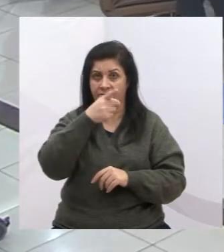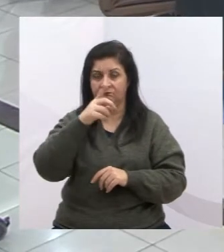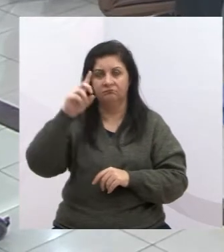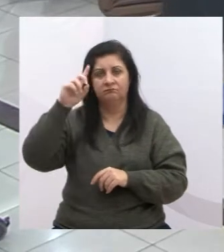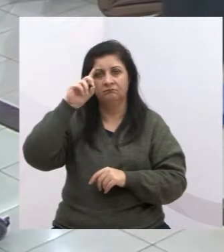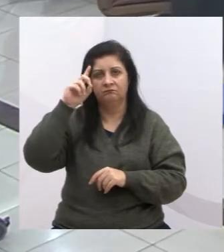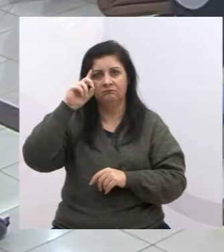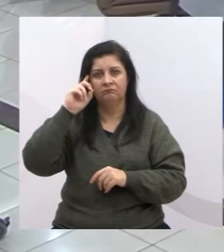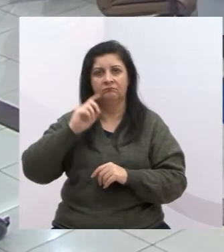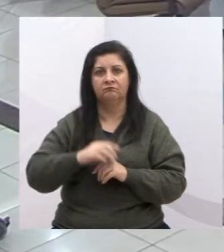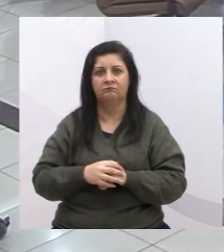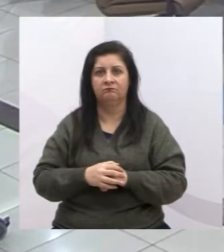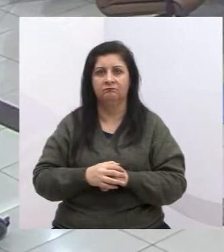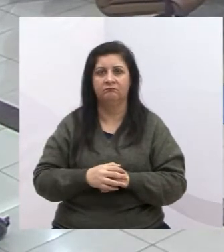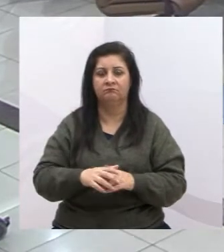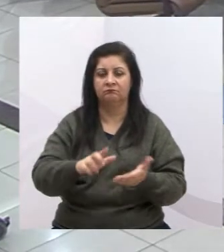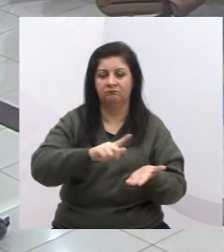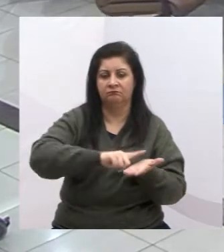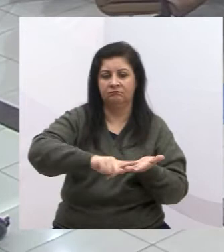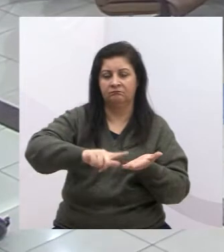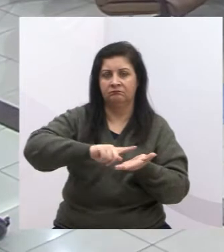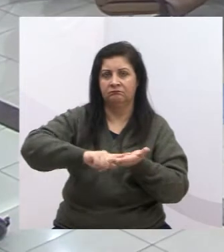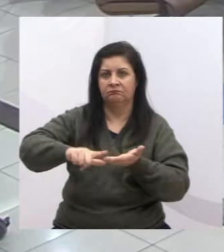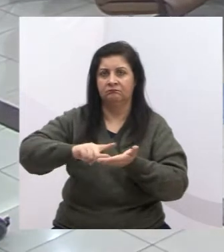diariamente fazer uma limpeza